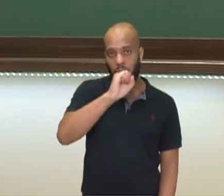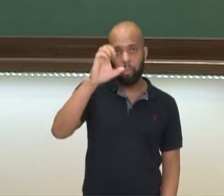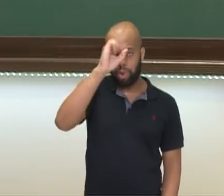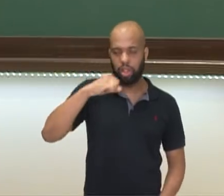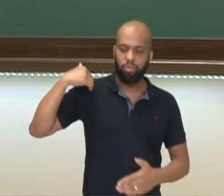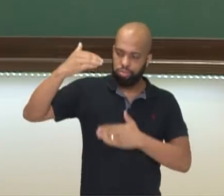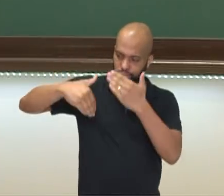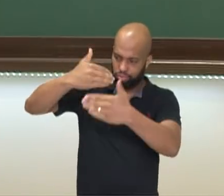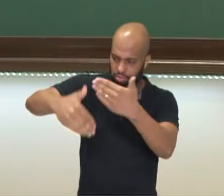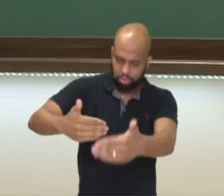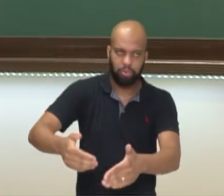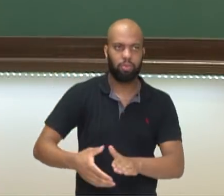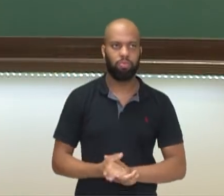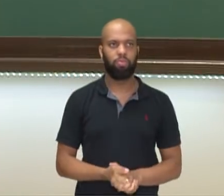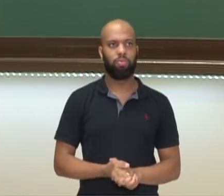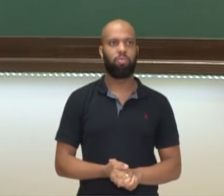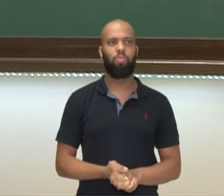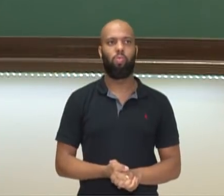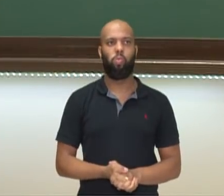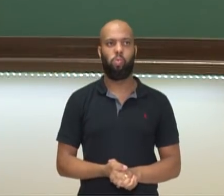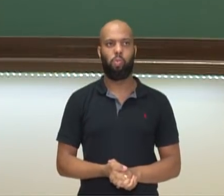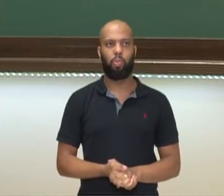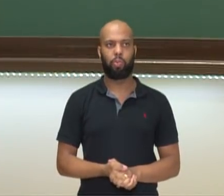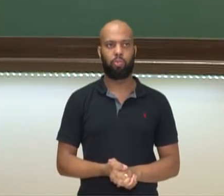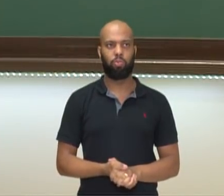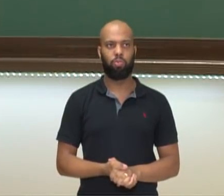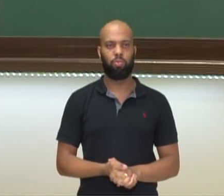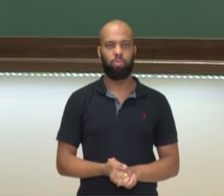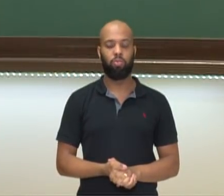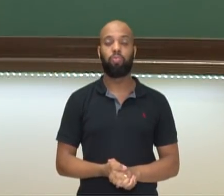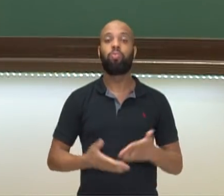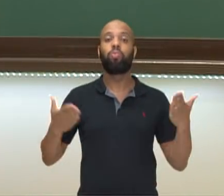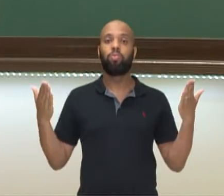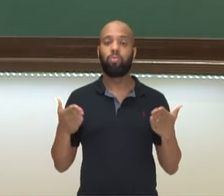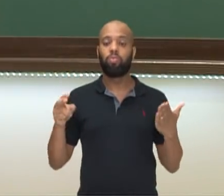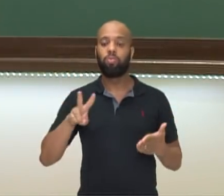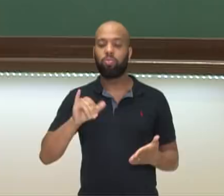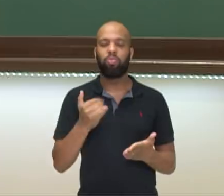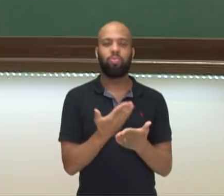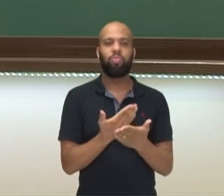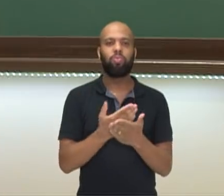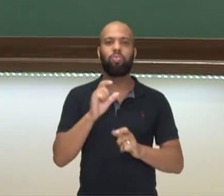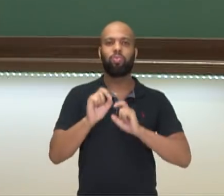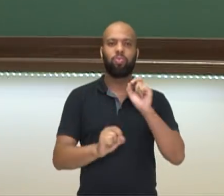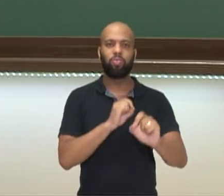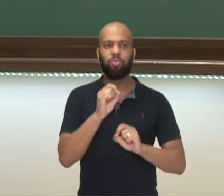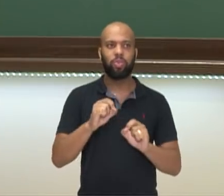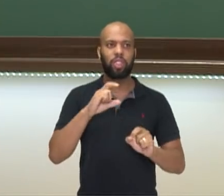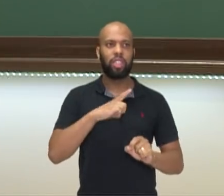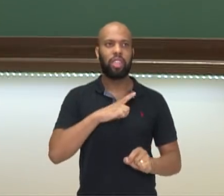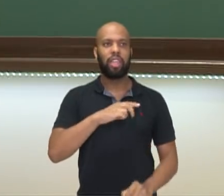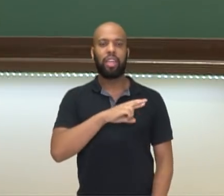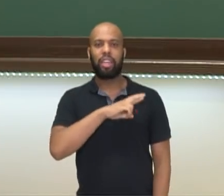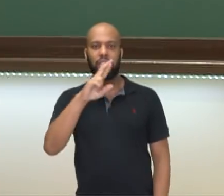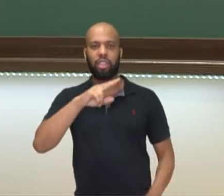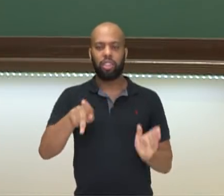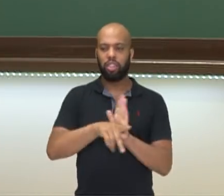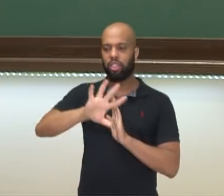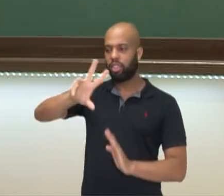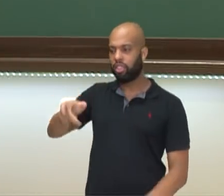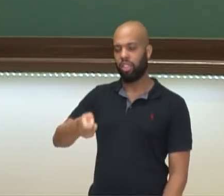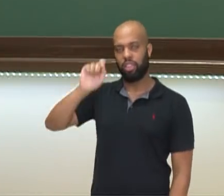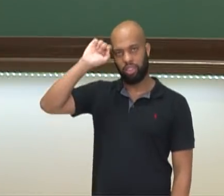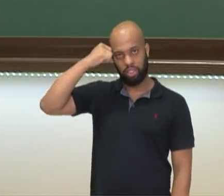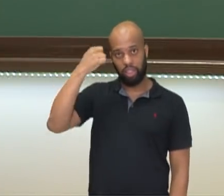no processo. Bom, agora nós vamos falar de um ritual das religiões de matriz africana. No